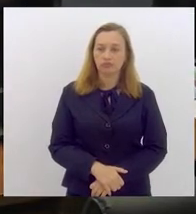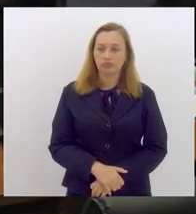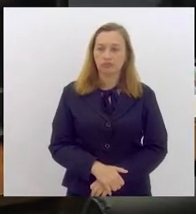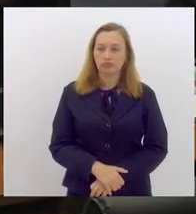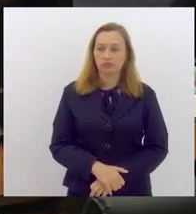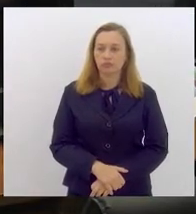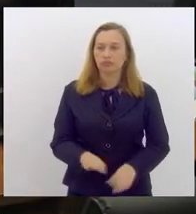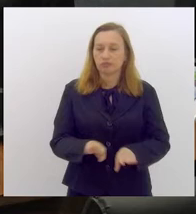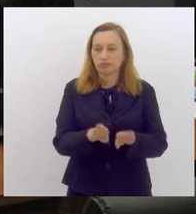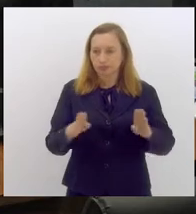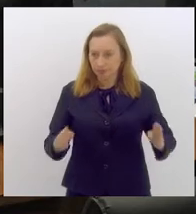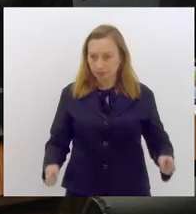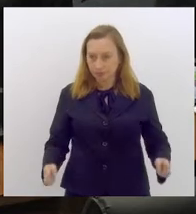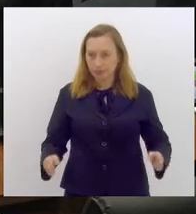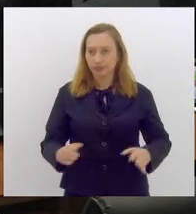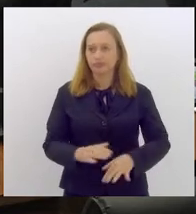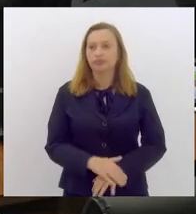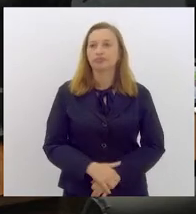Há sobre a mesa.